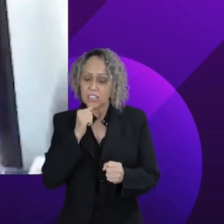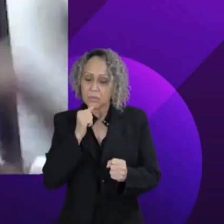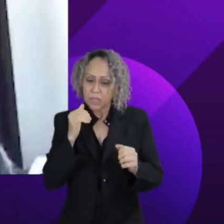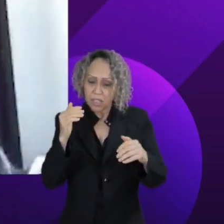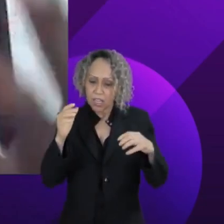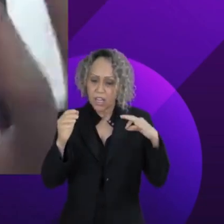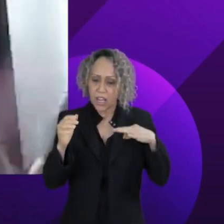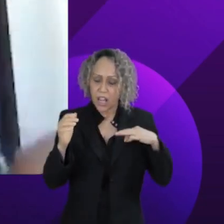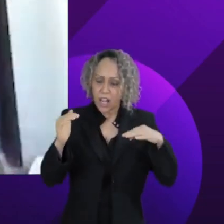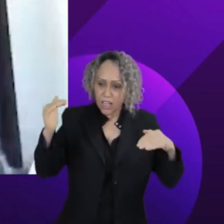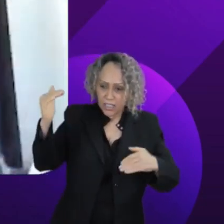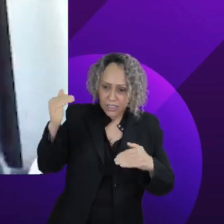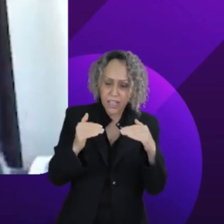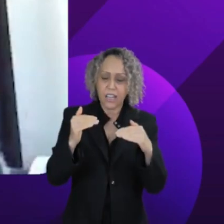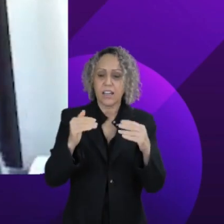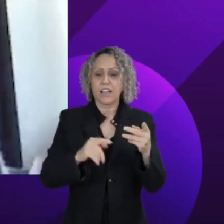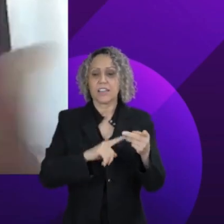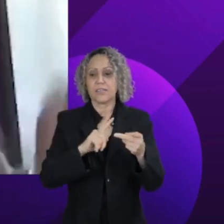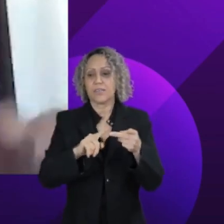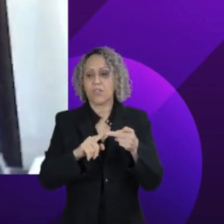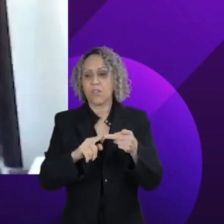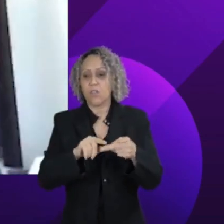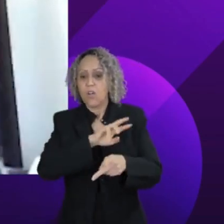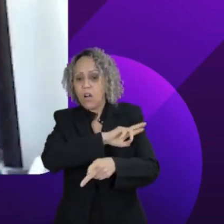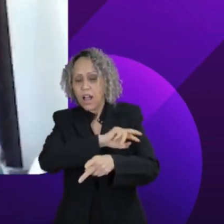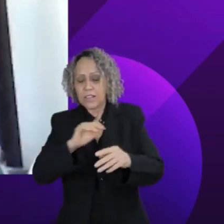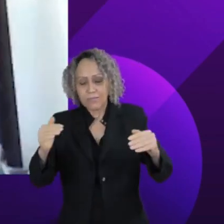o racismo com um objetivo